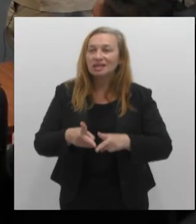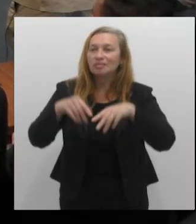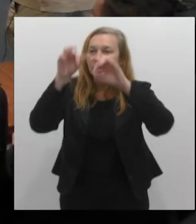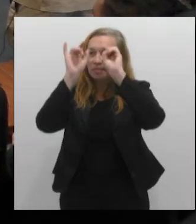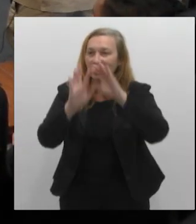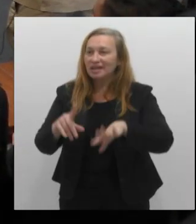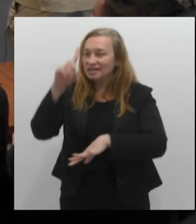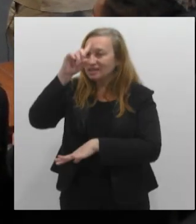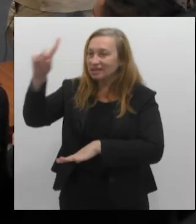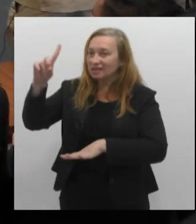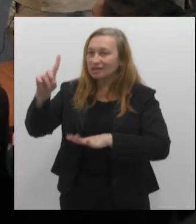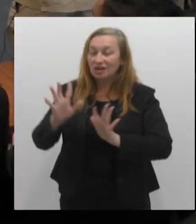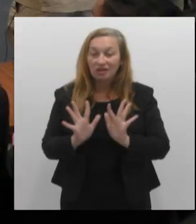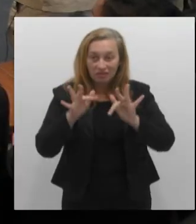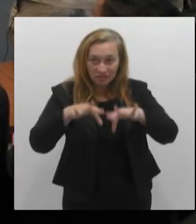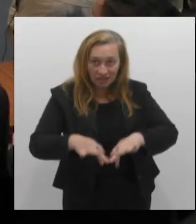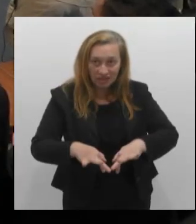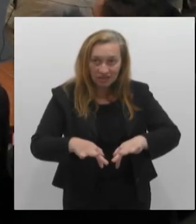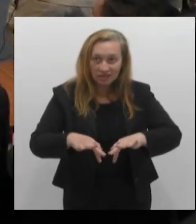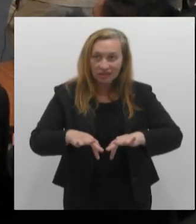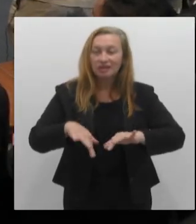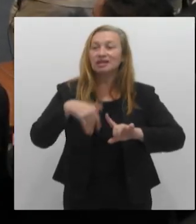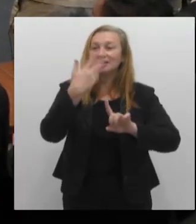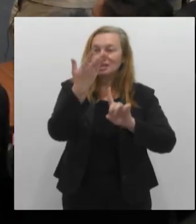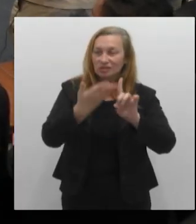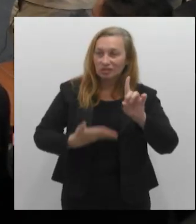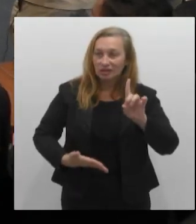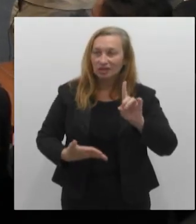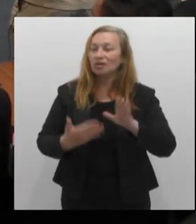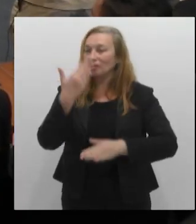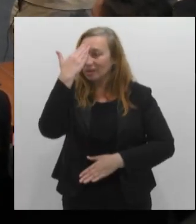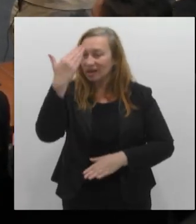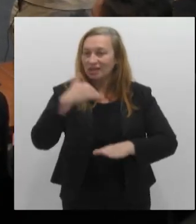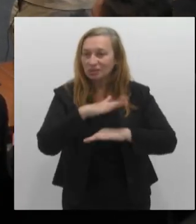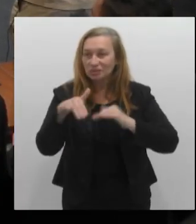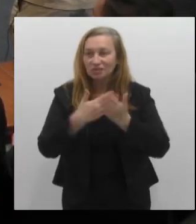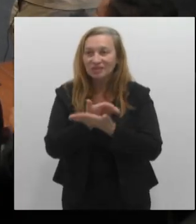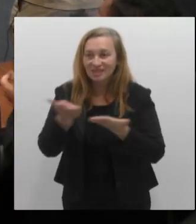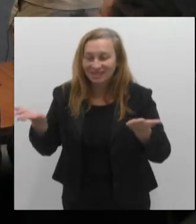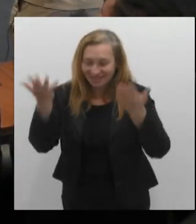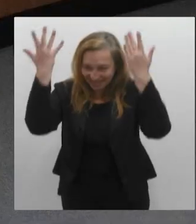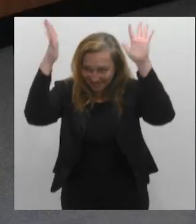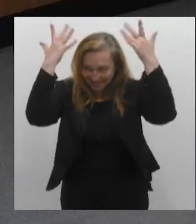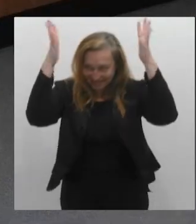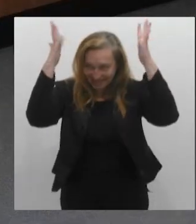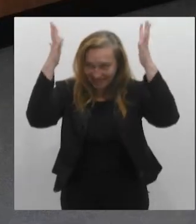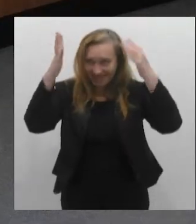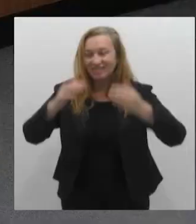Deus, declaro encerrada esta nobre sessão. Muito obrigado a todos.